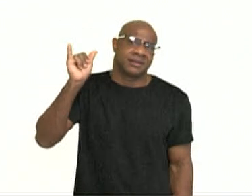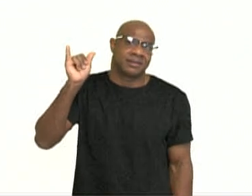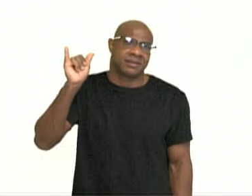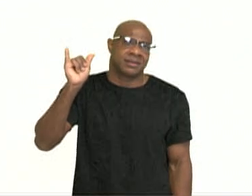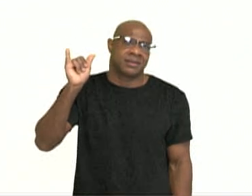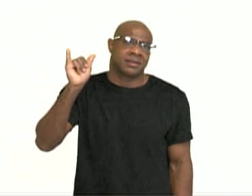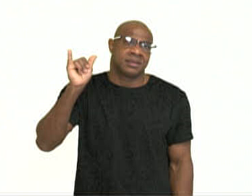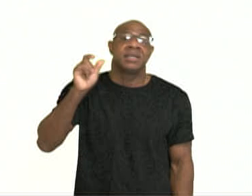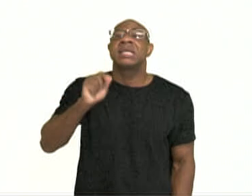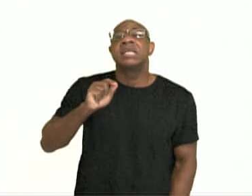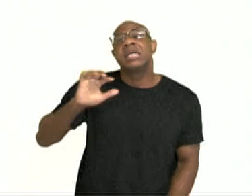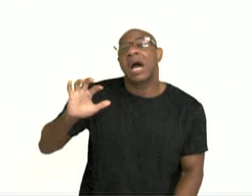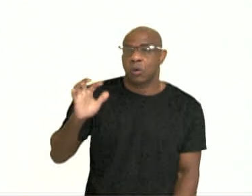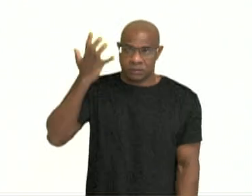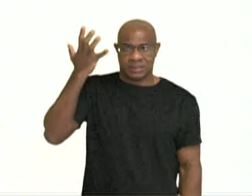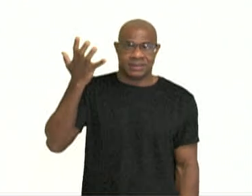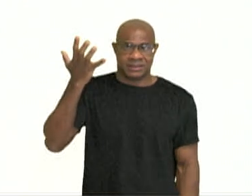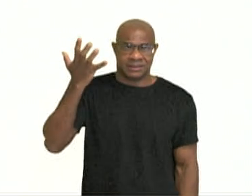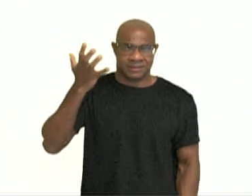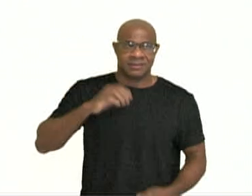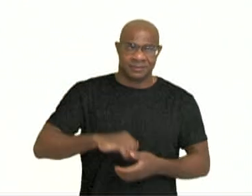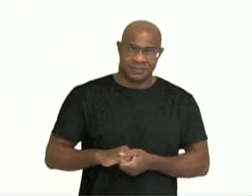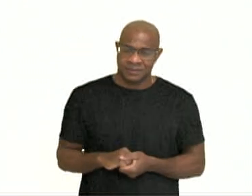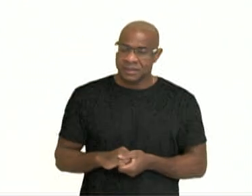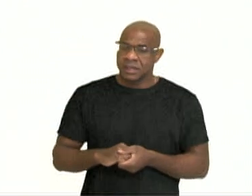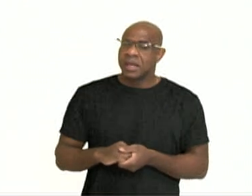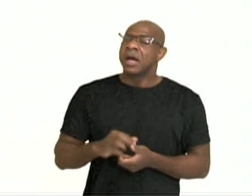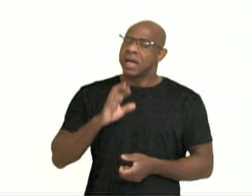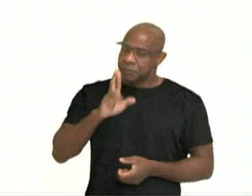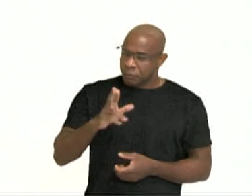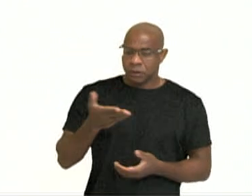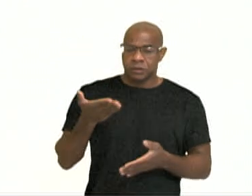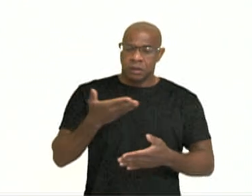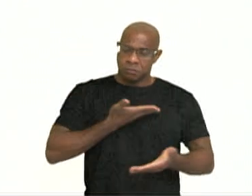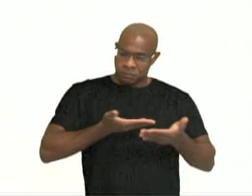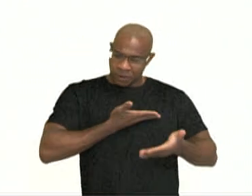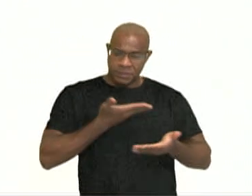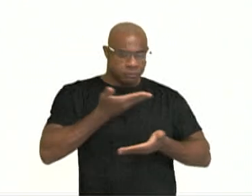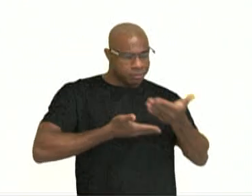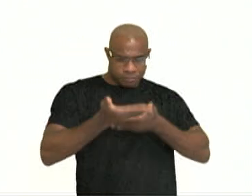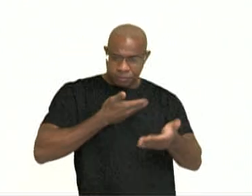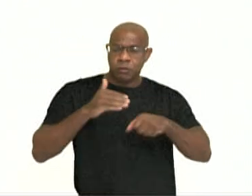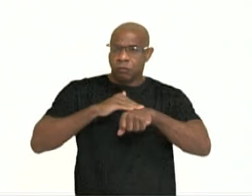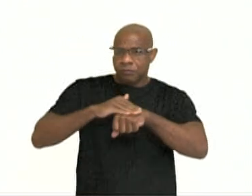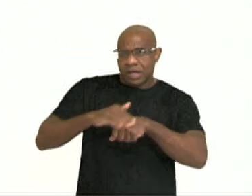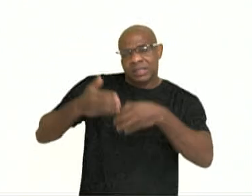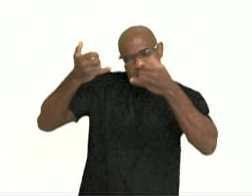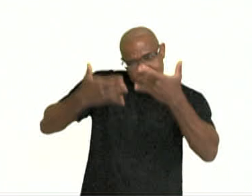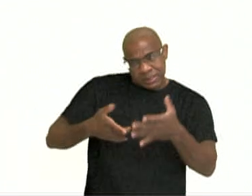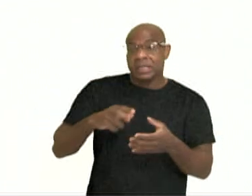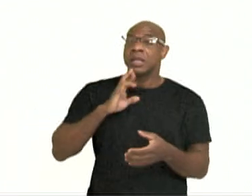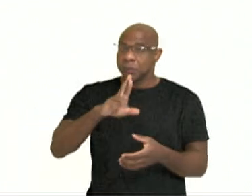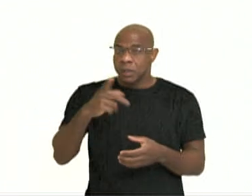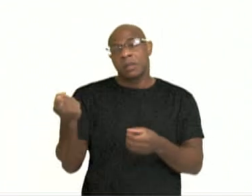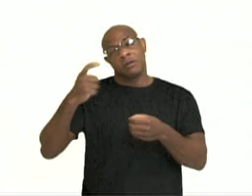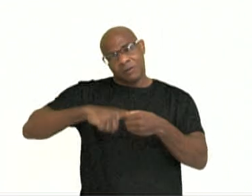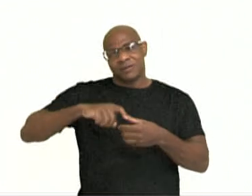ocorram? Procura teus colegas, aproveita uma rede social, manda uma mensagem, converse sobre isso que eu já volto.